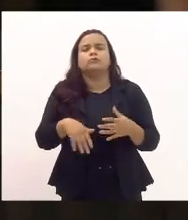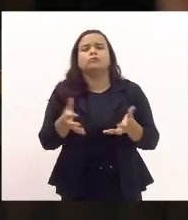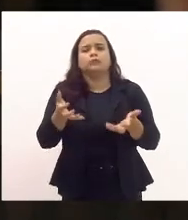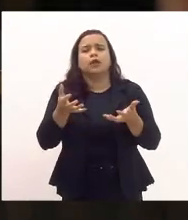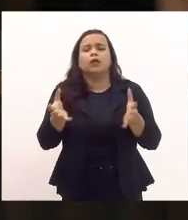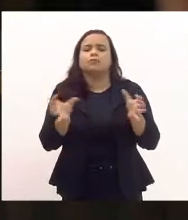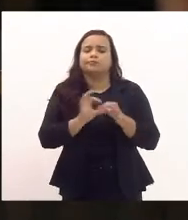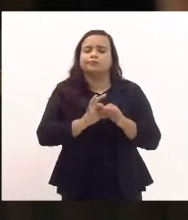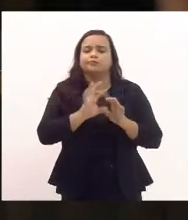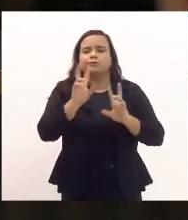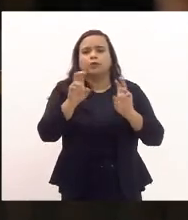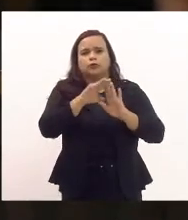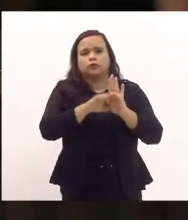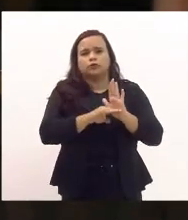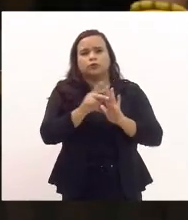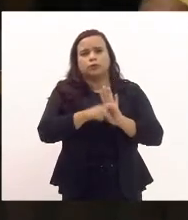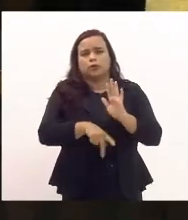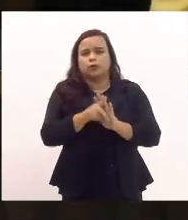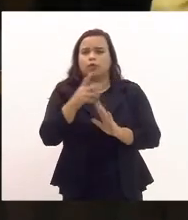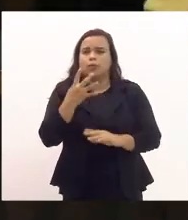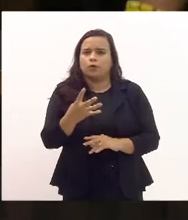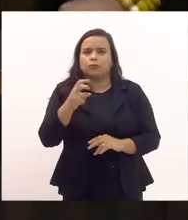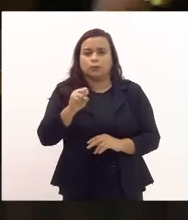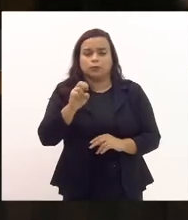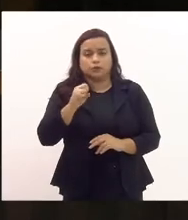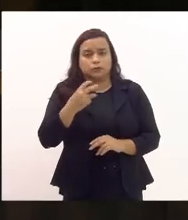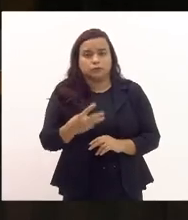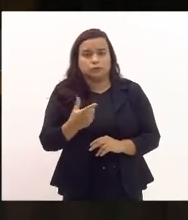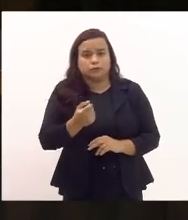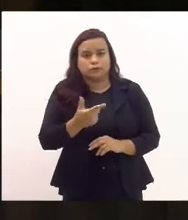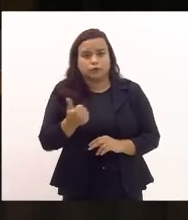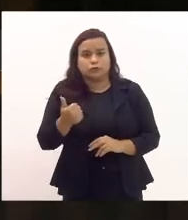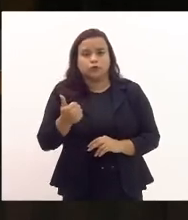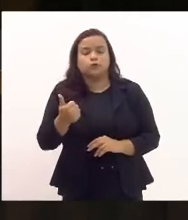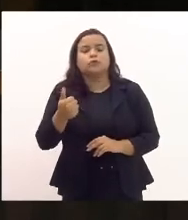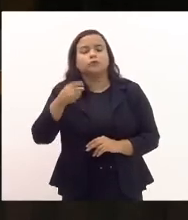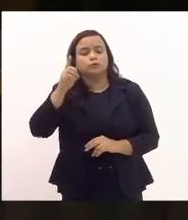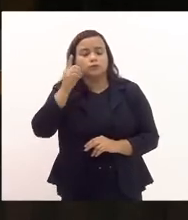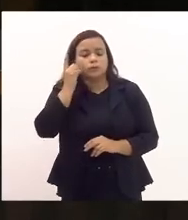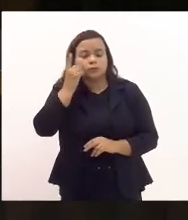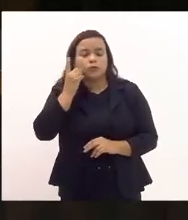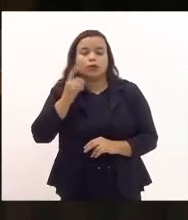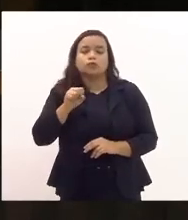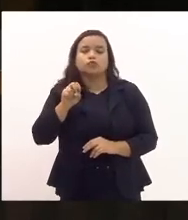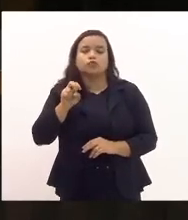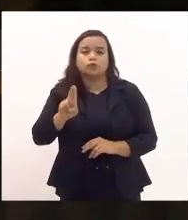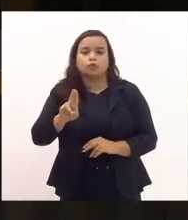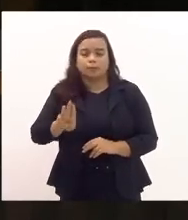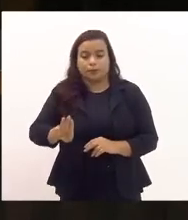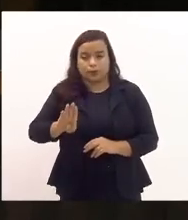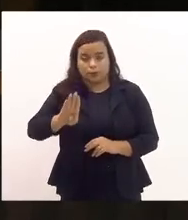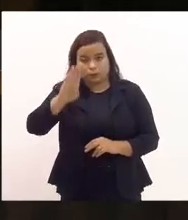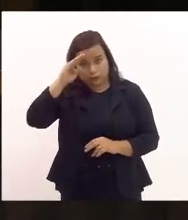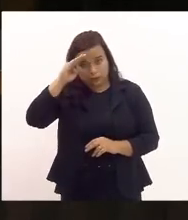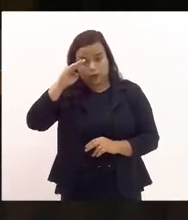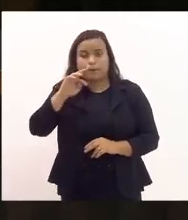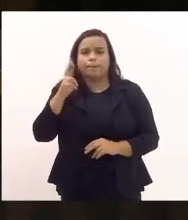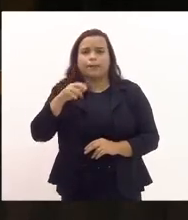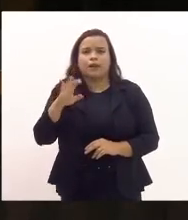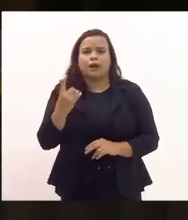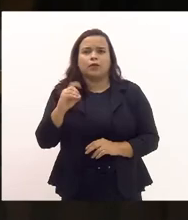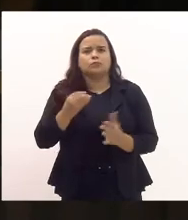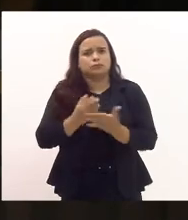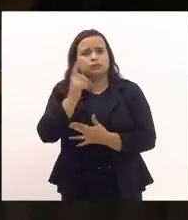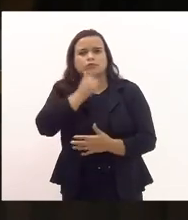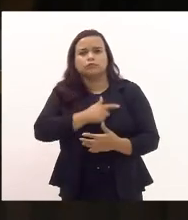na ordem do dia do projeto de lei 4883 21 Deputado Subtenente Bernardes sobre a prova mesmo então aprovado